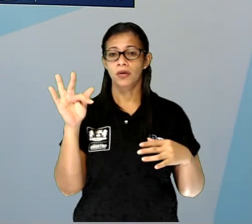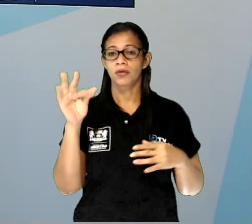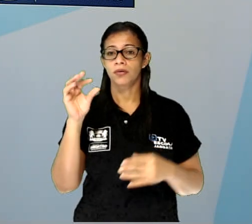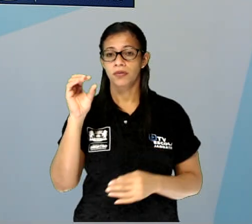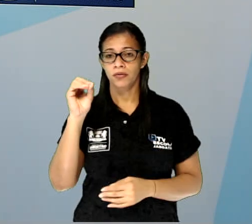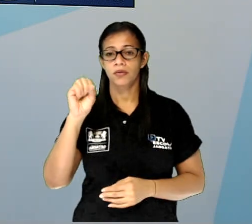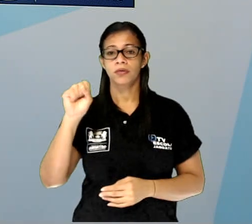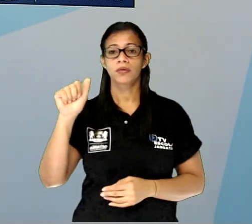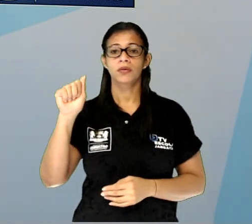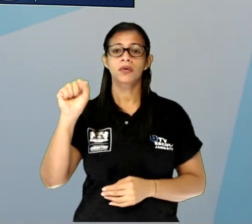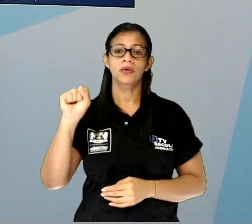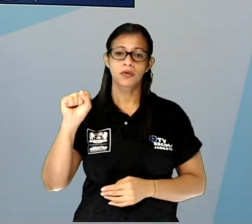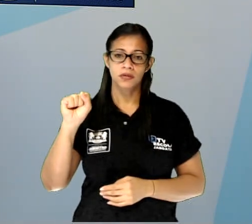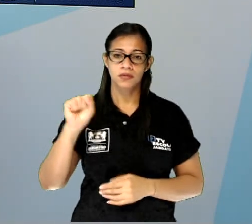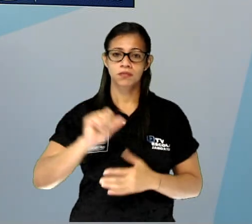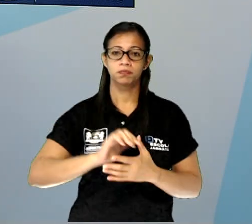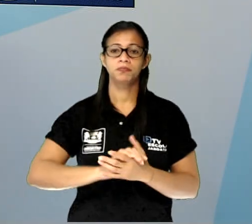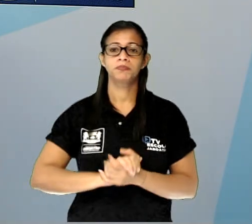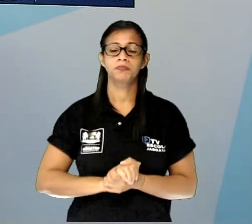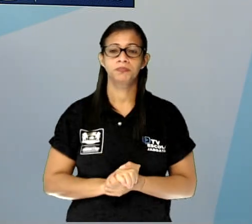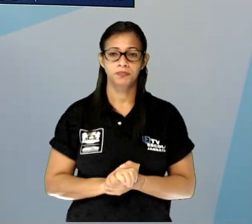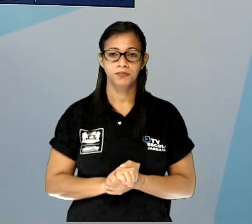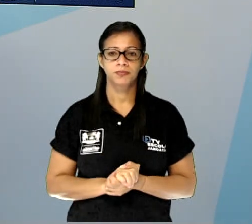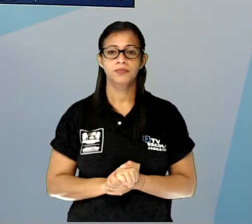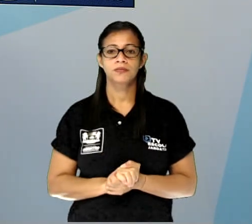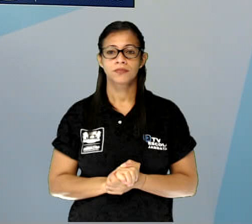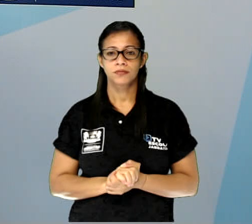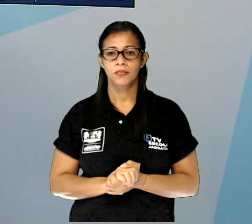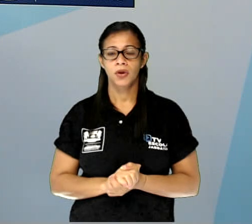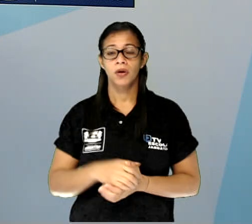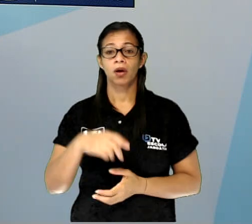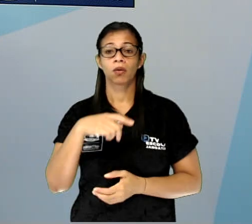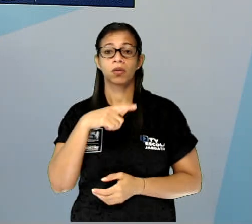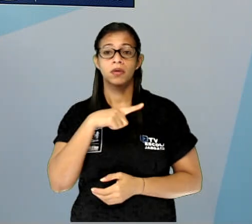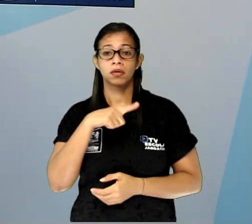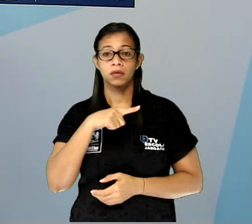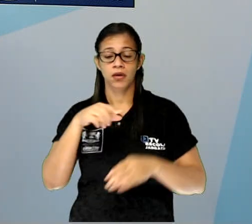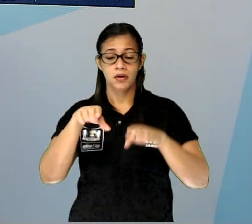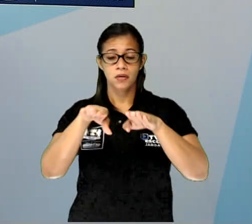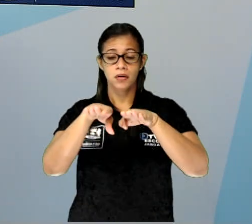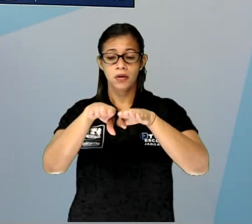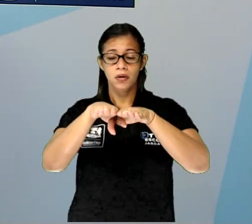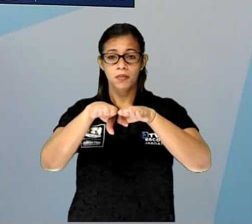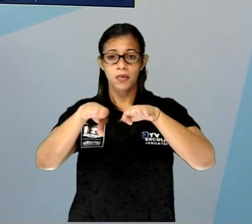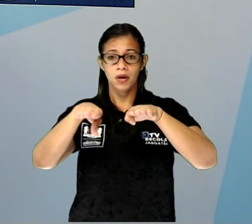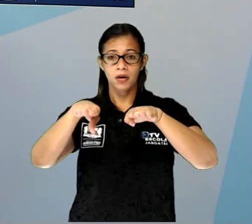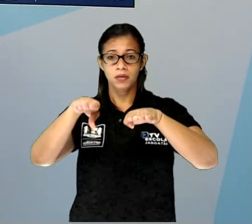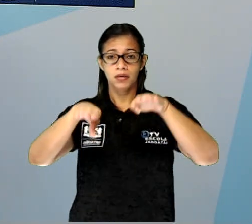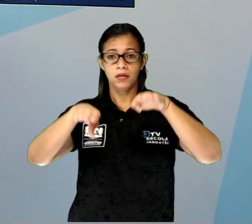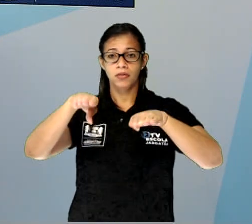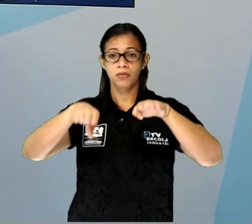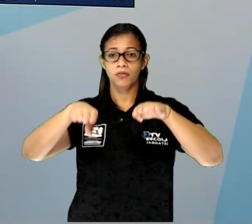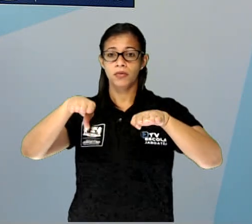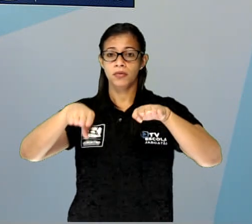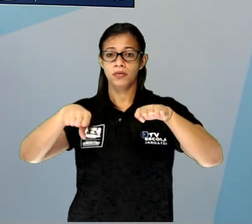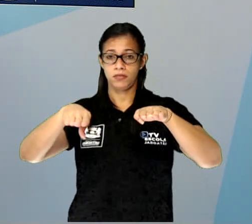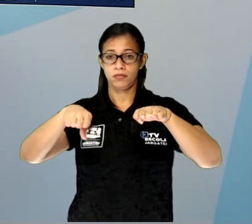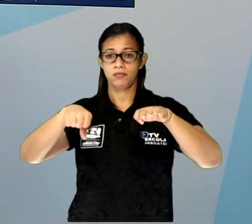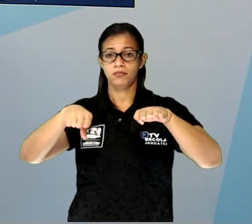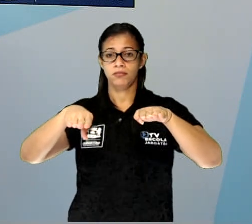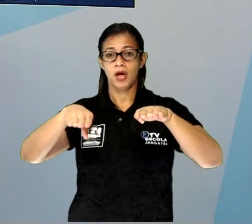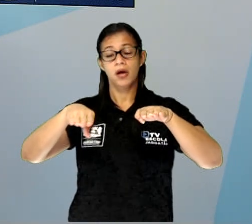ela está naquelas áreas em que as placas tectônicas se afastam. Então, se isso acontecer no meio do mar, você vai ter lá